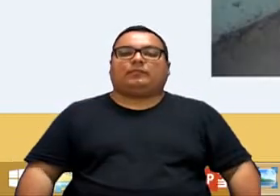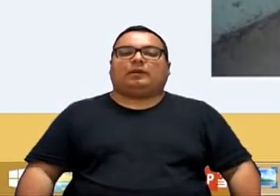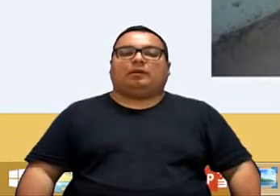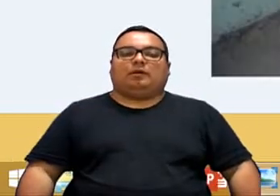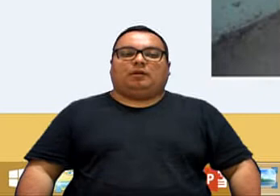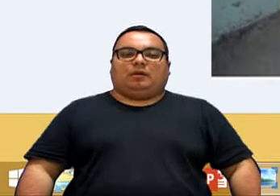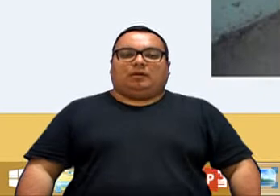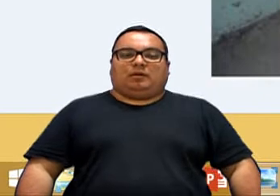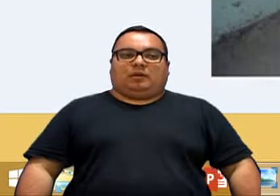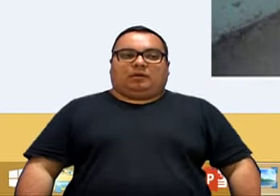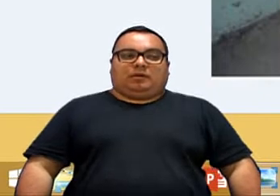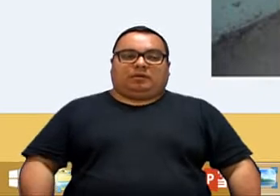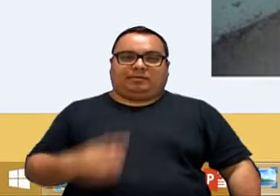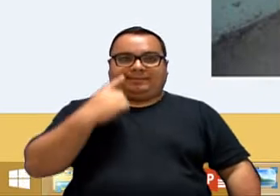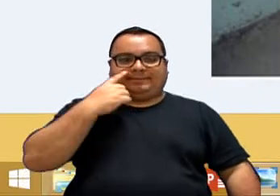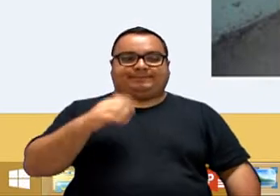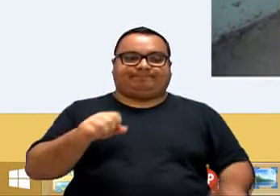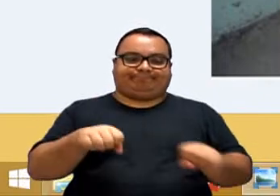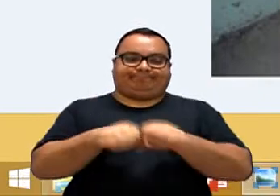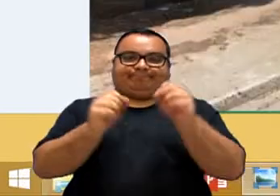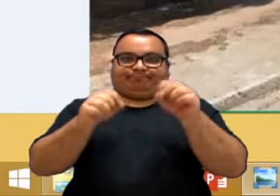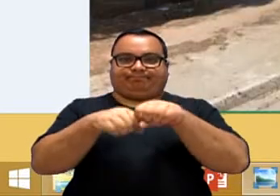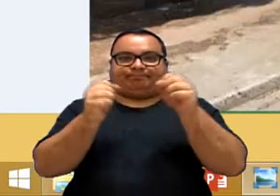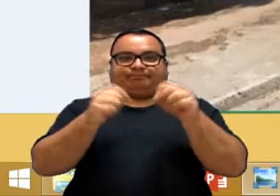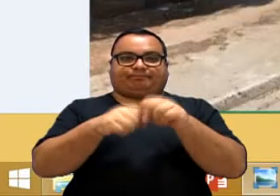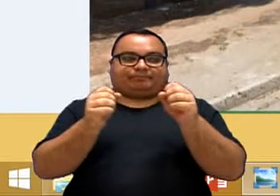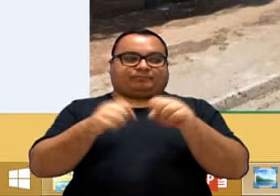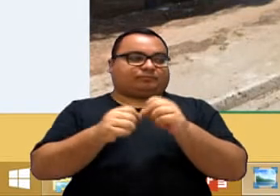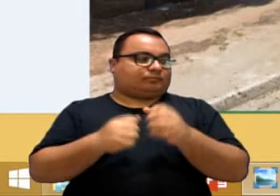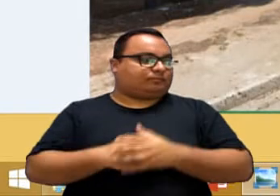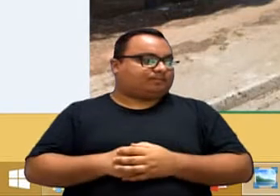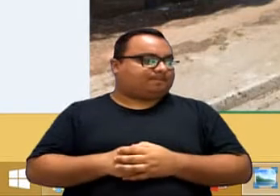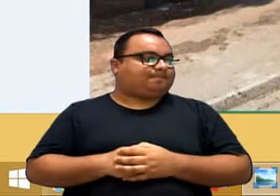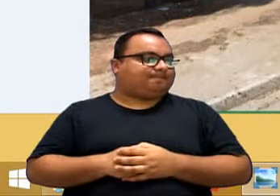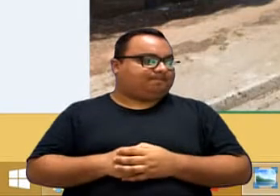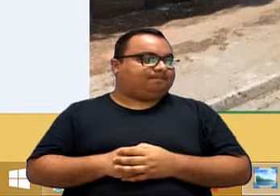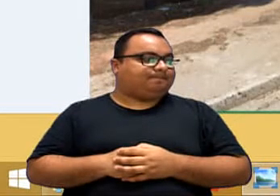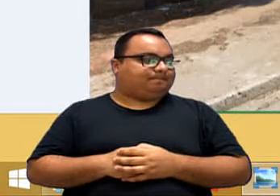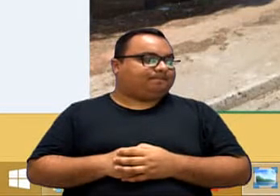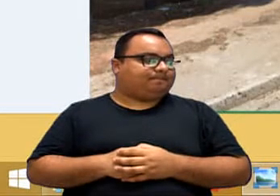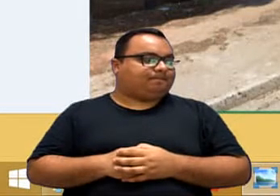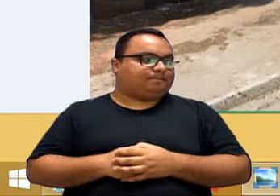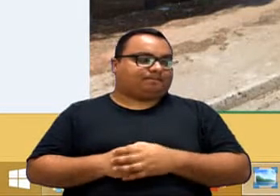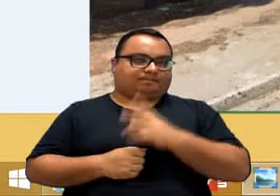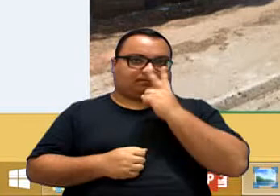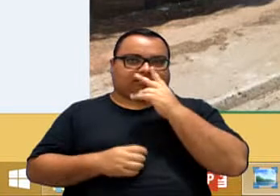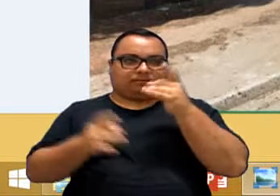Olha o estado que está esse espaço público